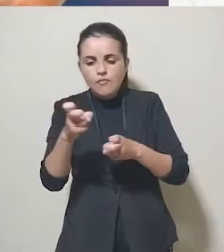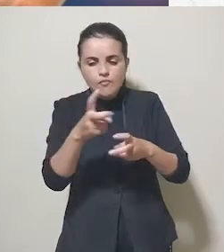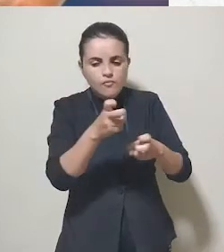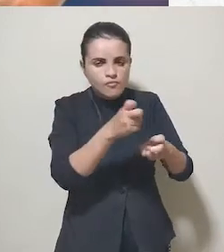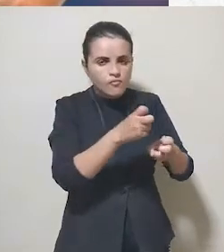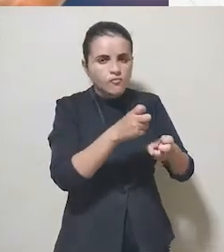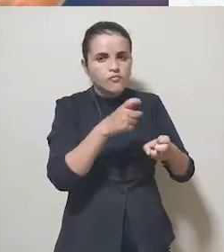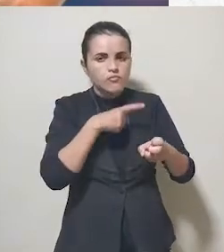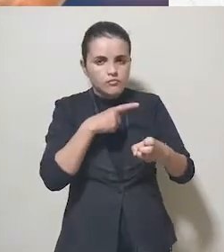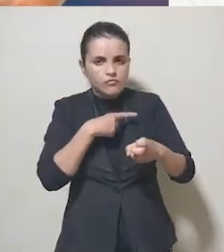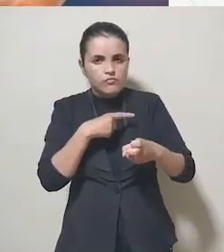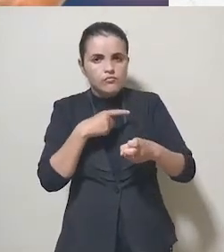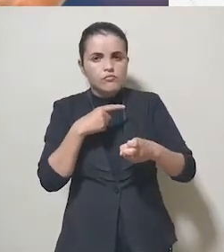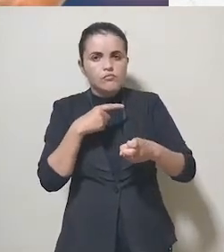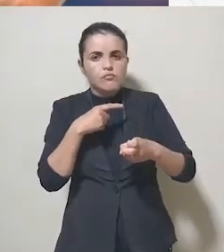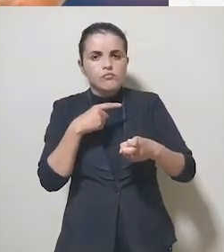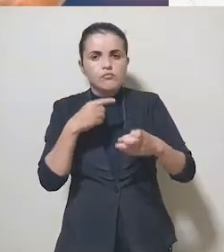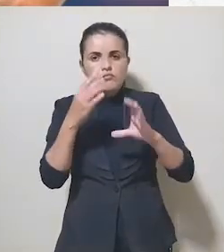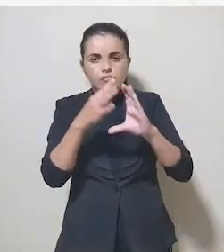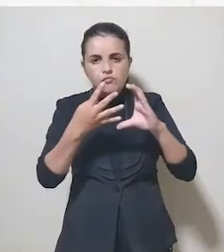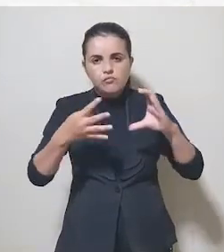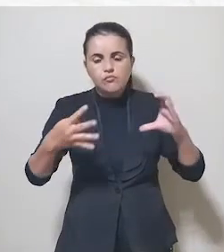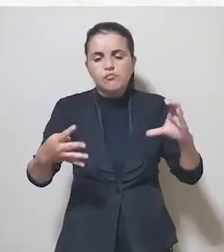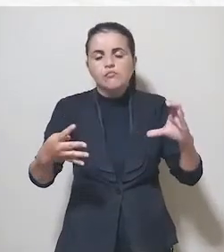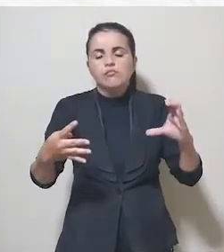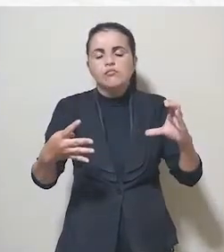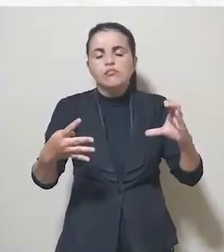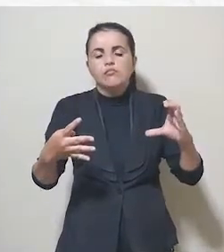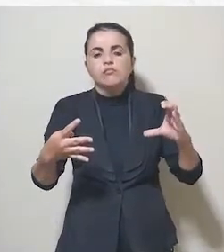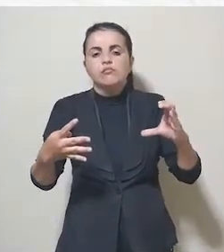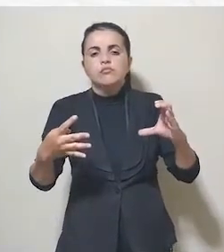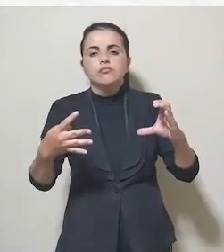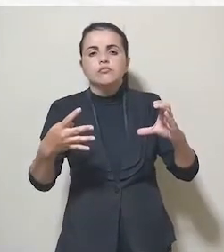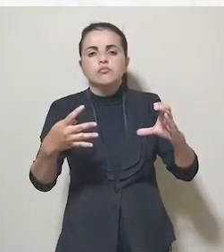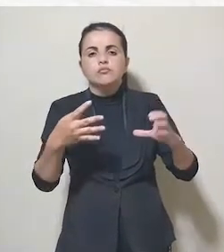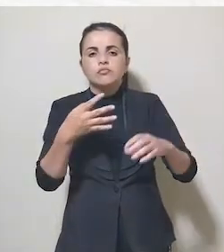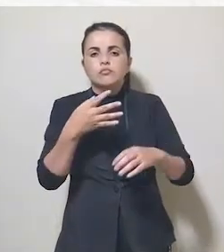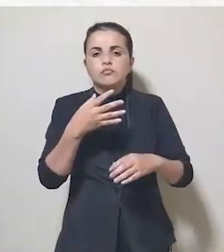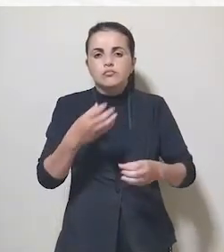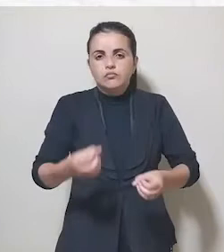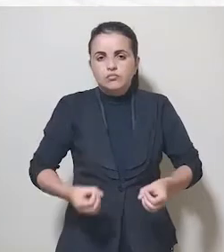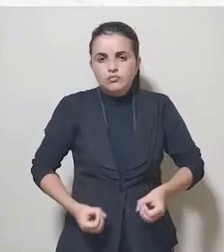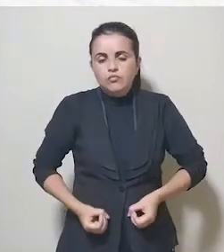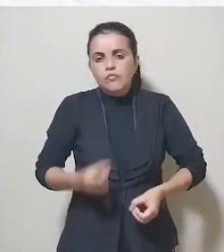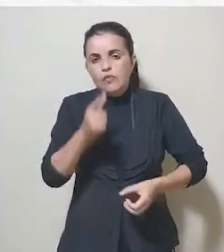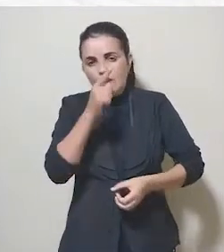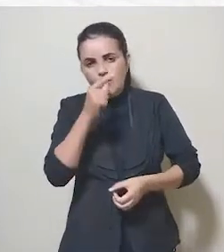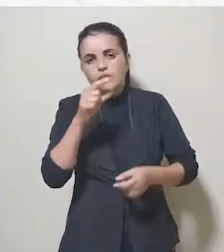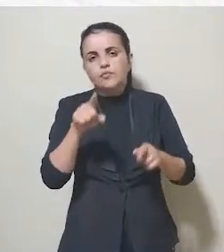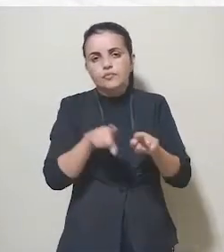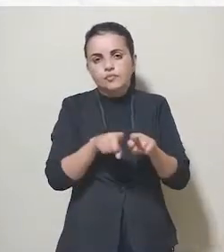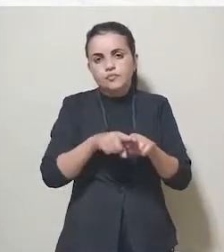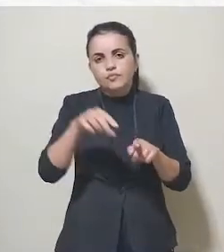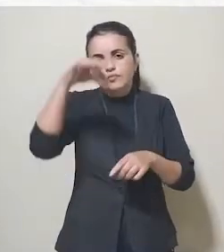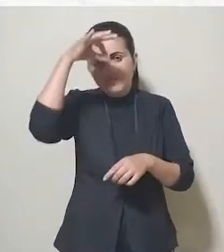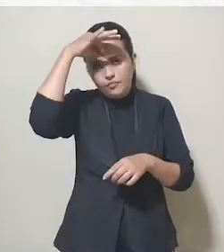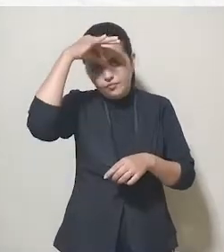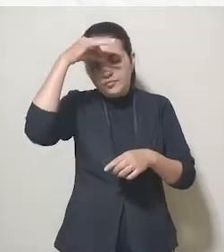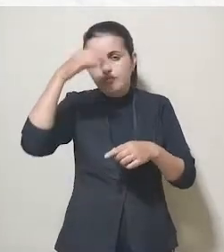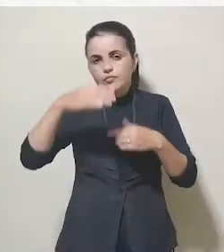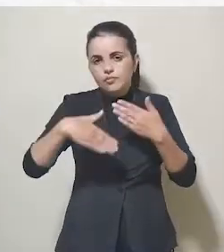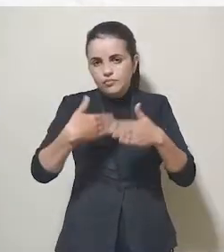aparecer posteriormente na puberdade, certo? Então, vem aqui essa outra fase, que é a puberdade, que é a